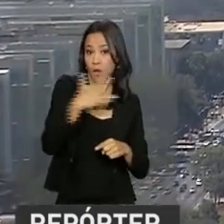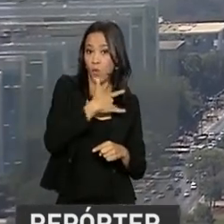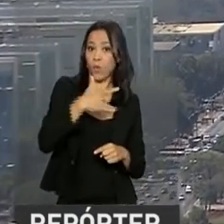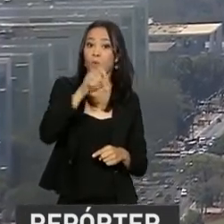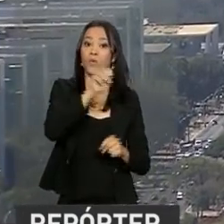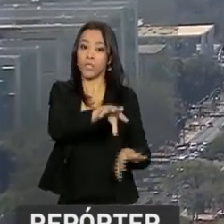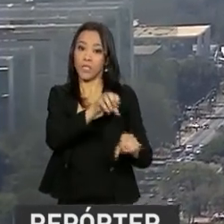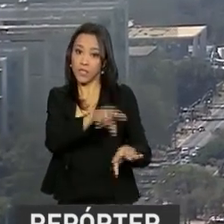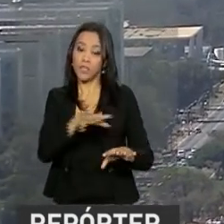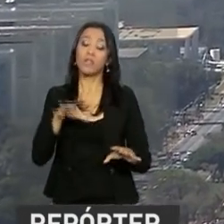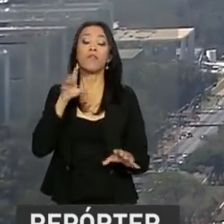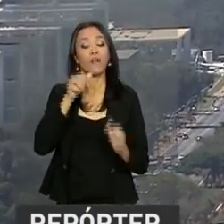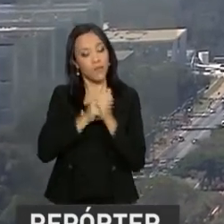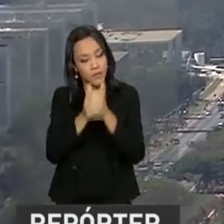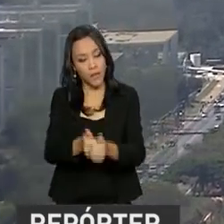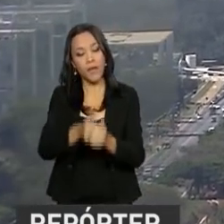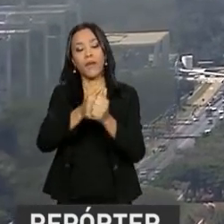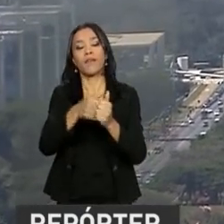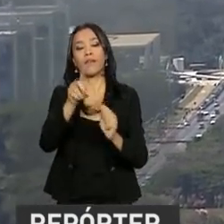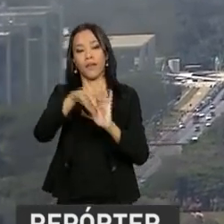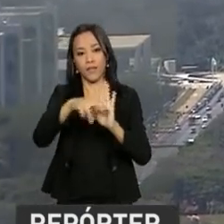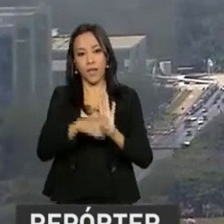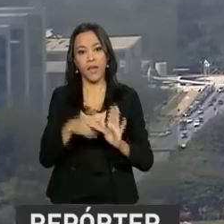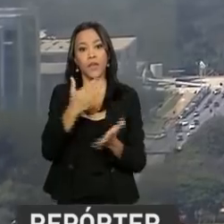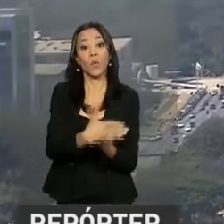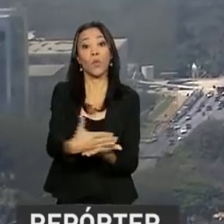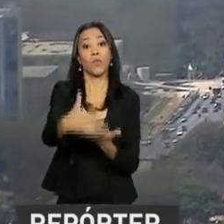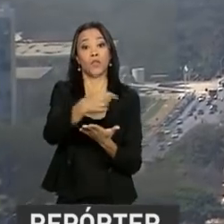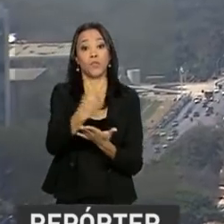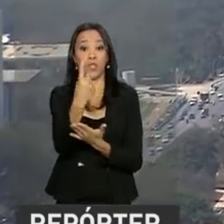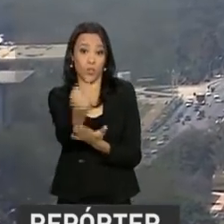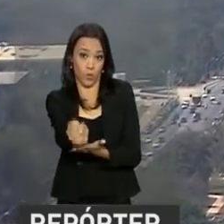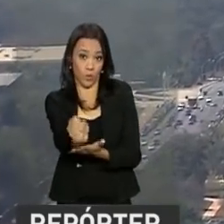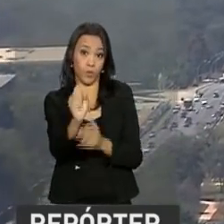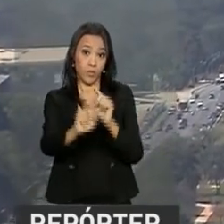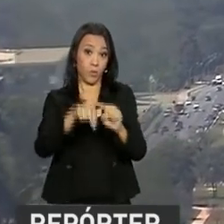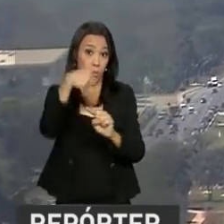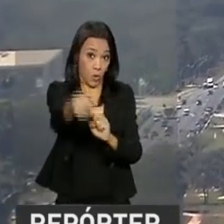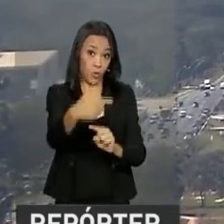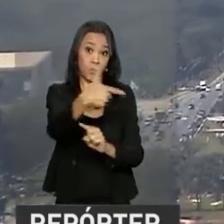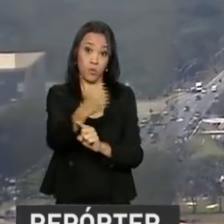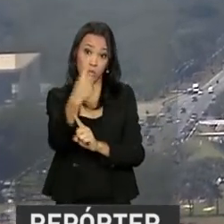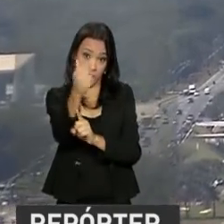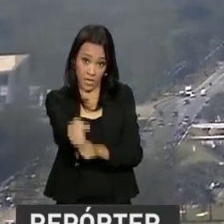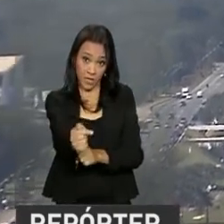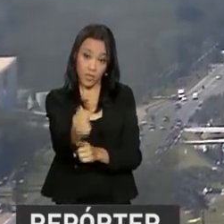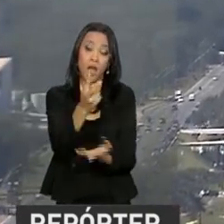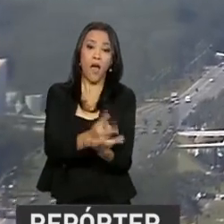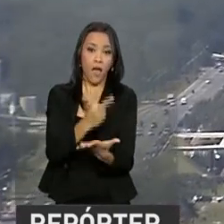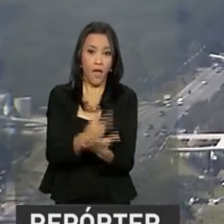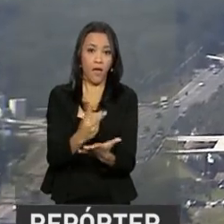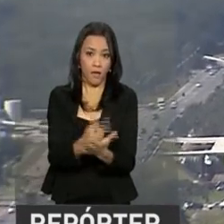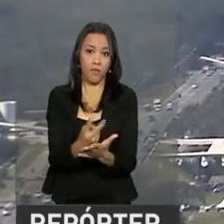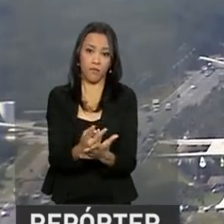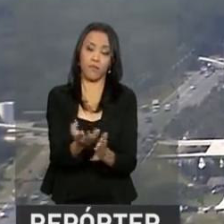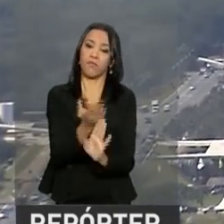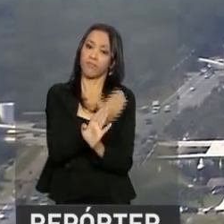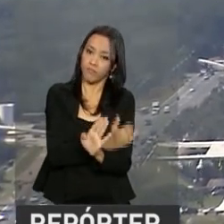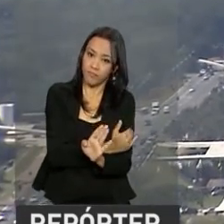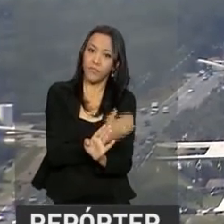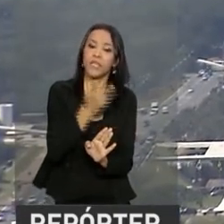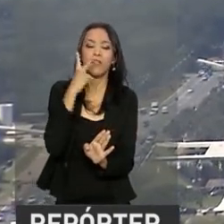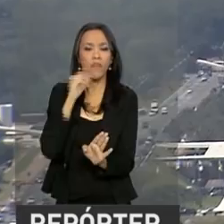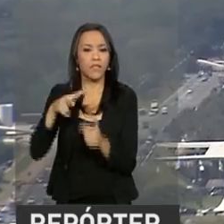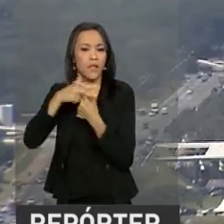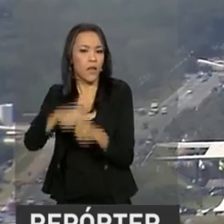obedecem à regra a partir de 2018. Para o ano que vem, ainda vão seguir a regra atual e serão corrigidos pela variação